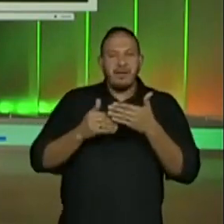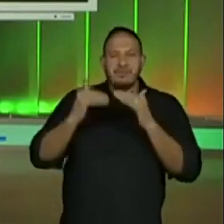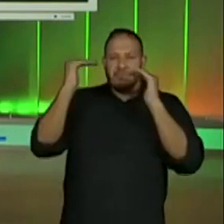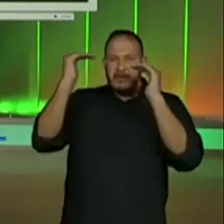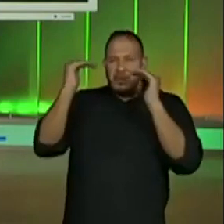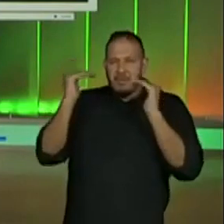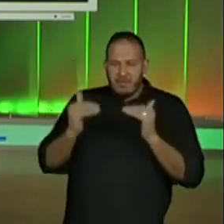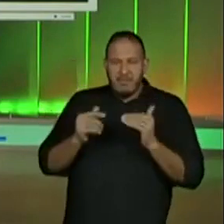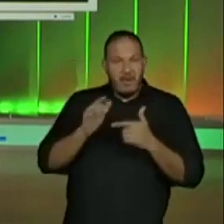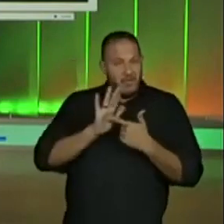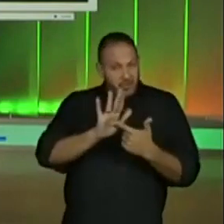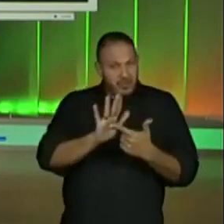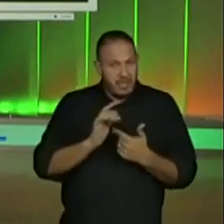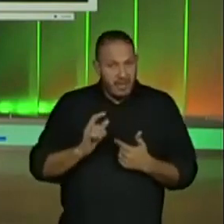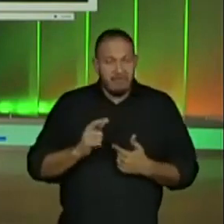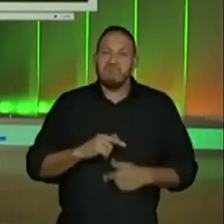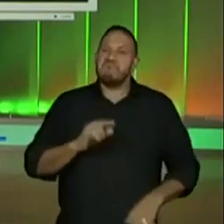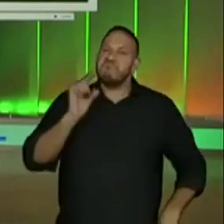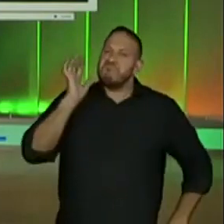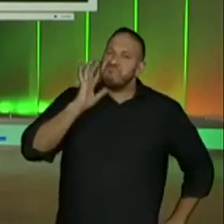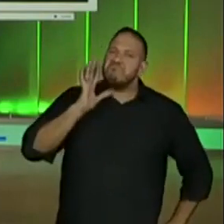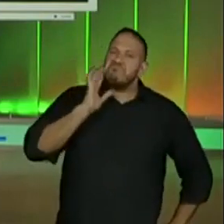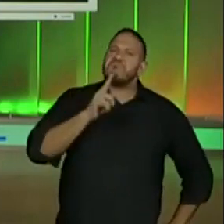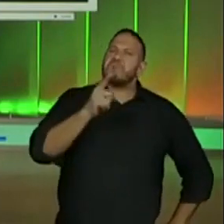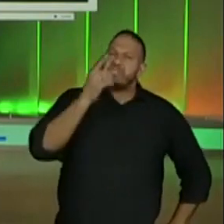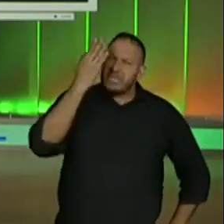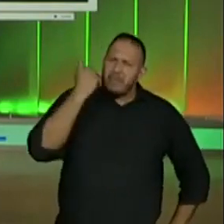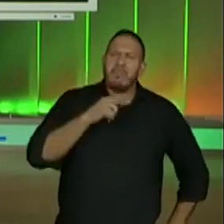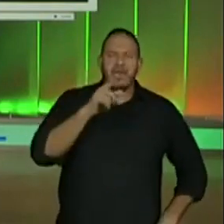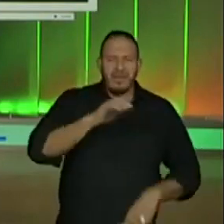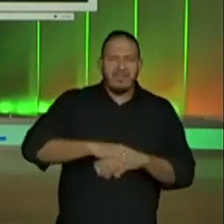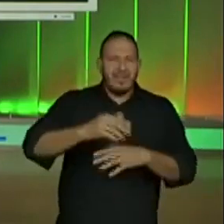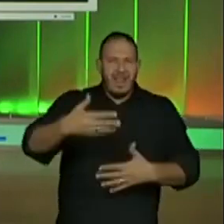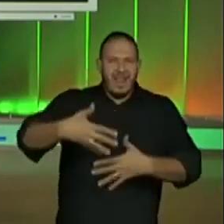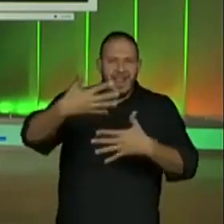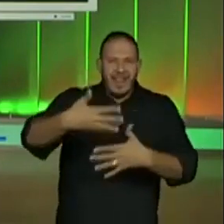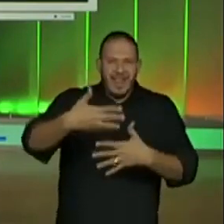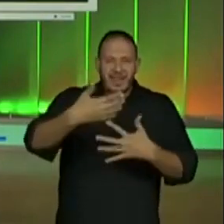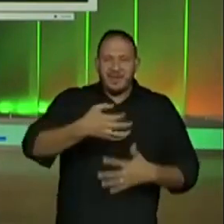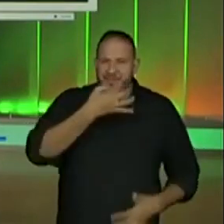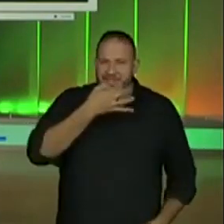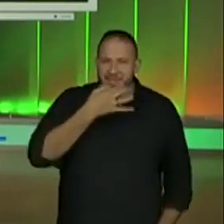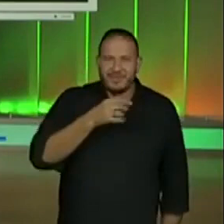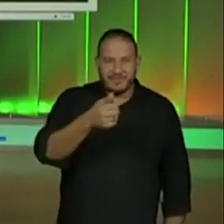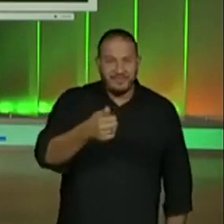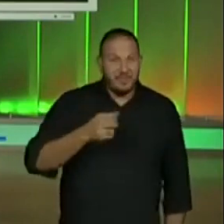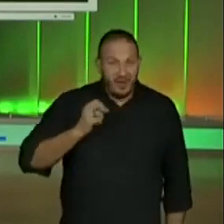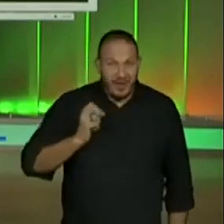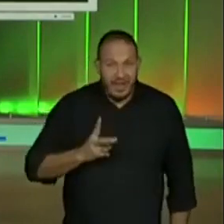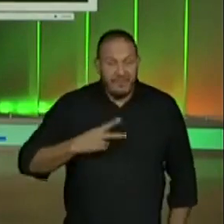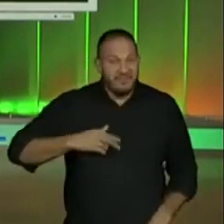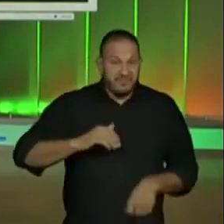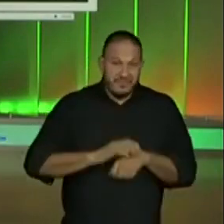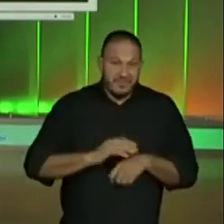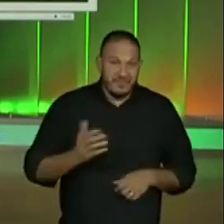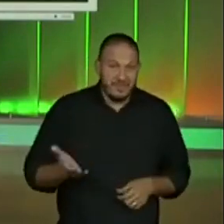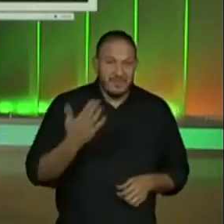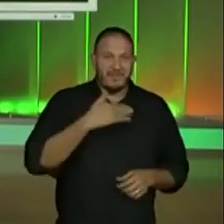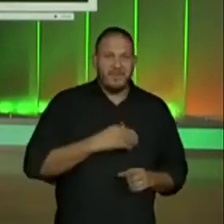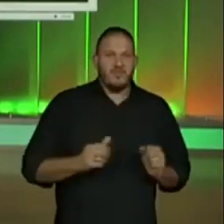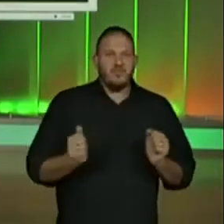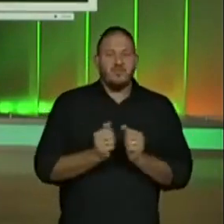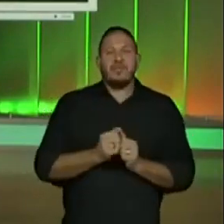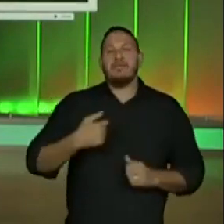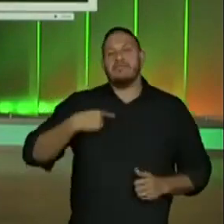confrontar. Que legal saber que vocês já fizeram e estão participando. Vamos então fazer isso juntos? Vamos pensar aqui.